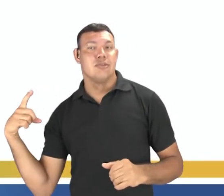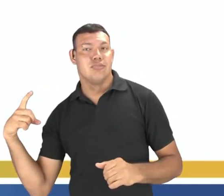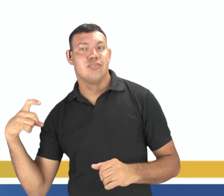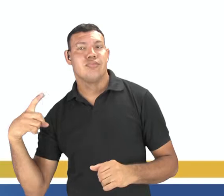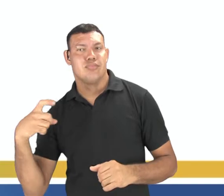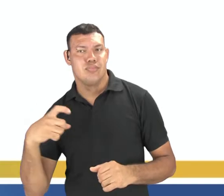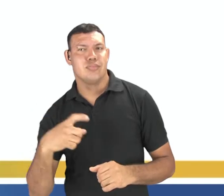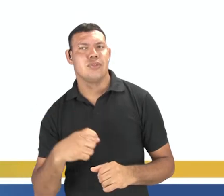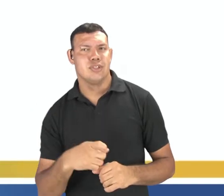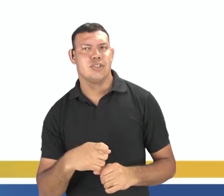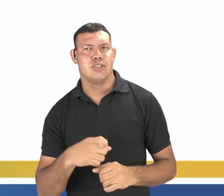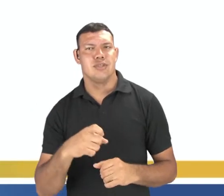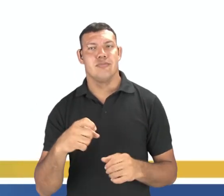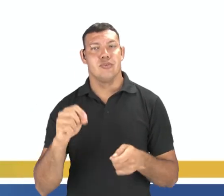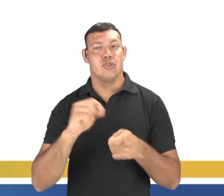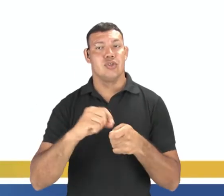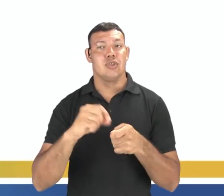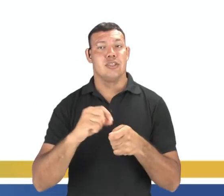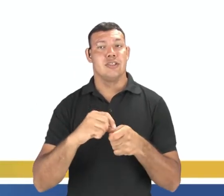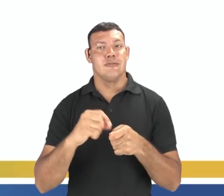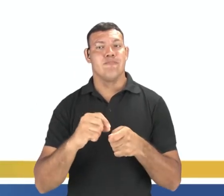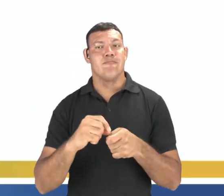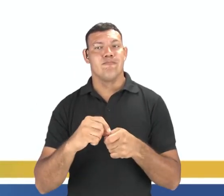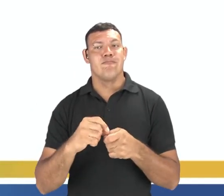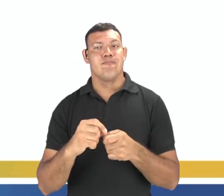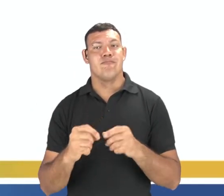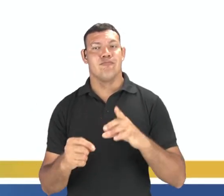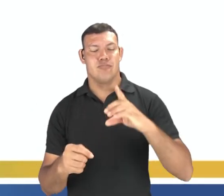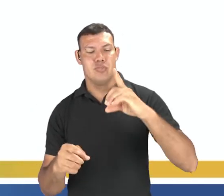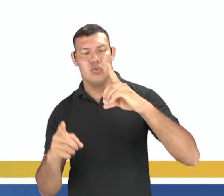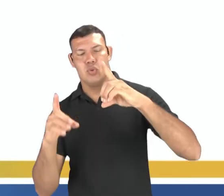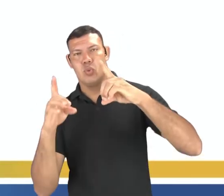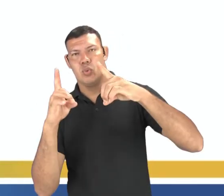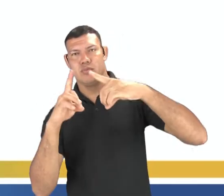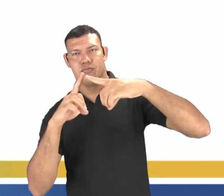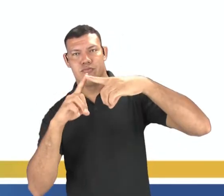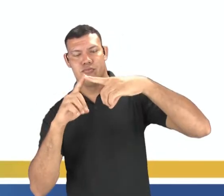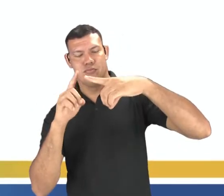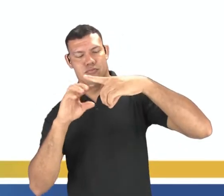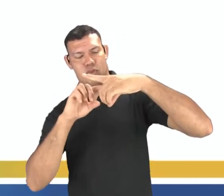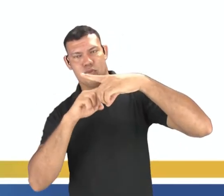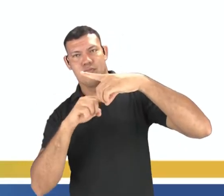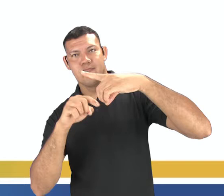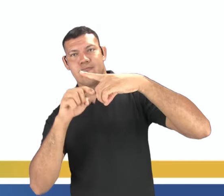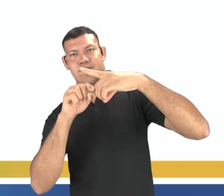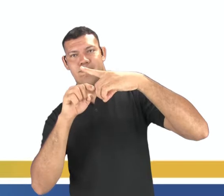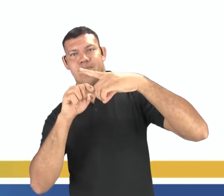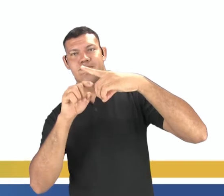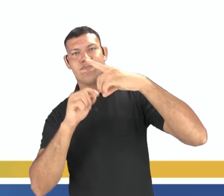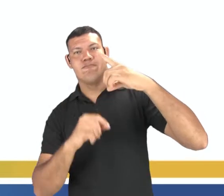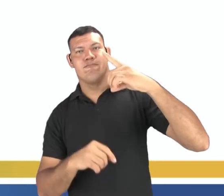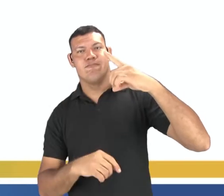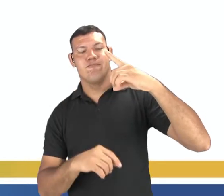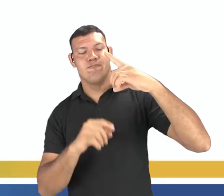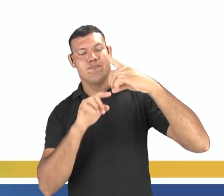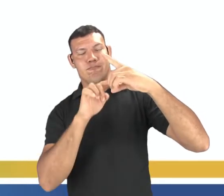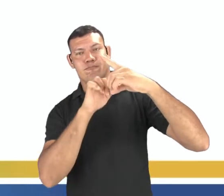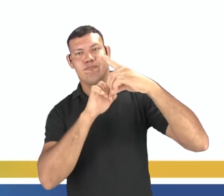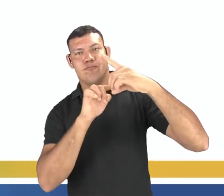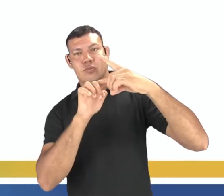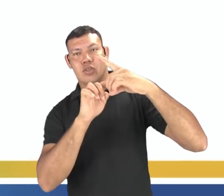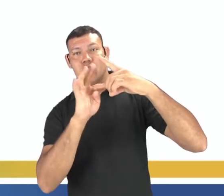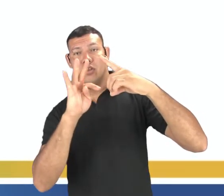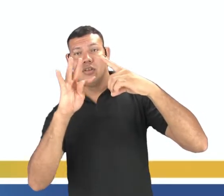são produzidos no testículos e armazenados no epidídimo. Então, nós podemos ver nessa imagem, uma imagem